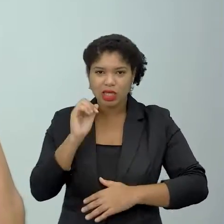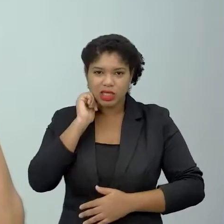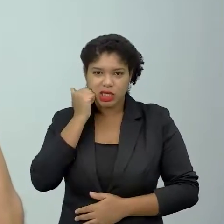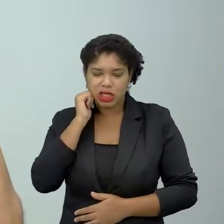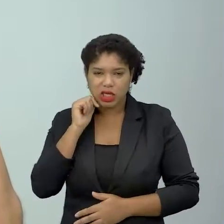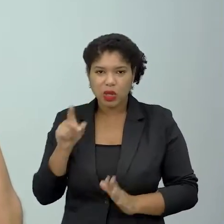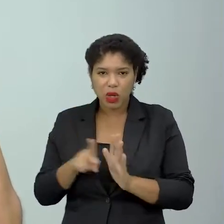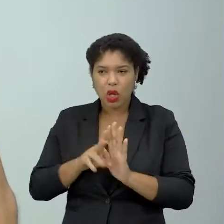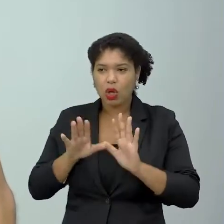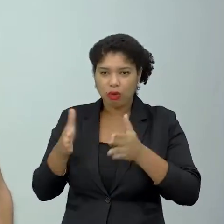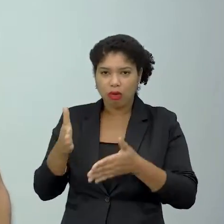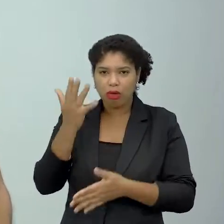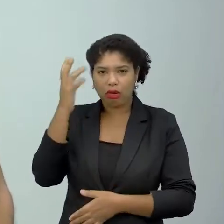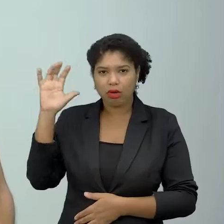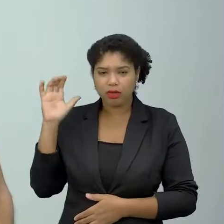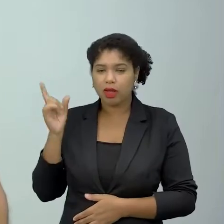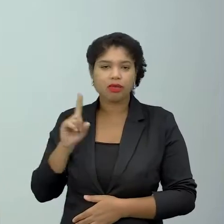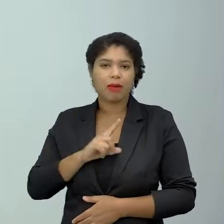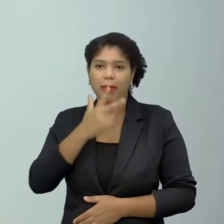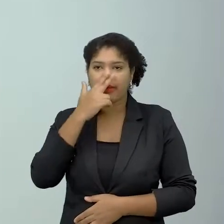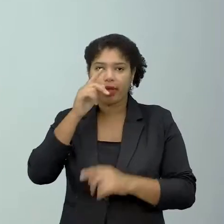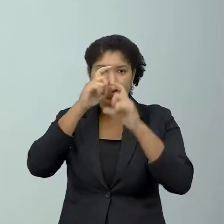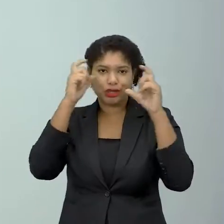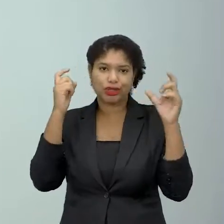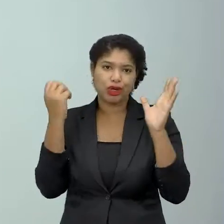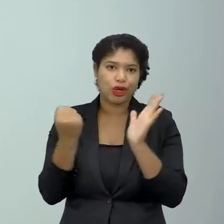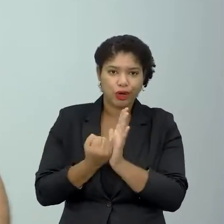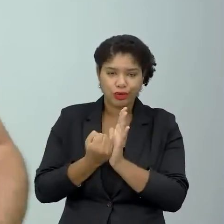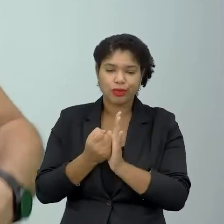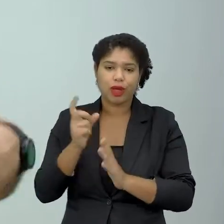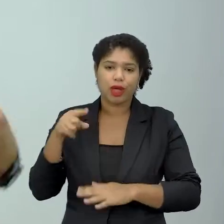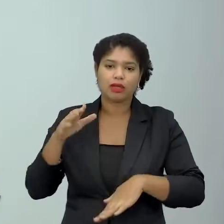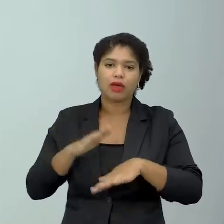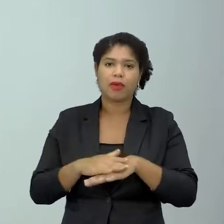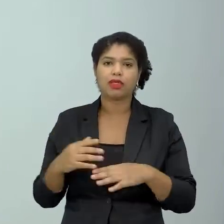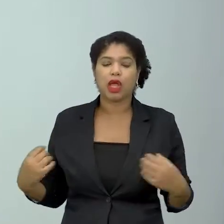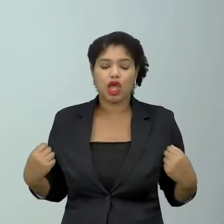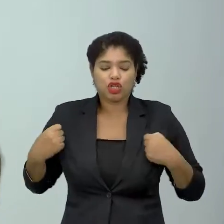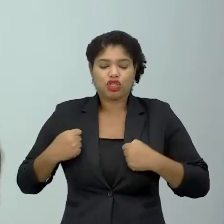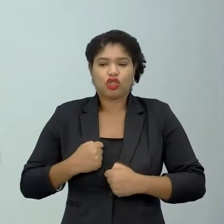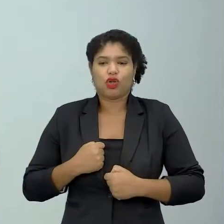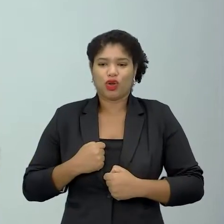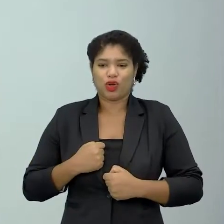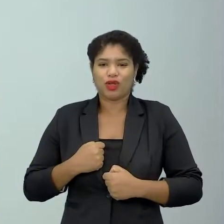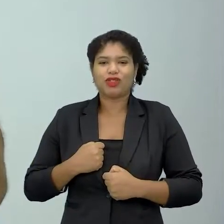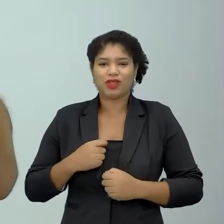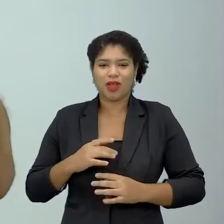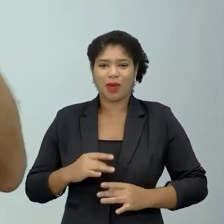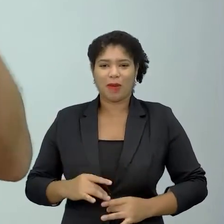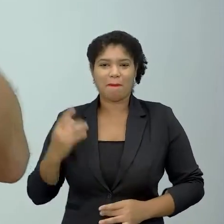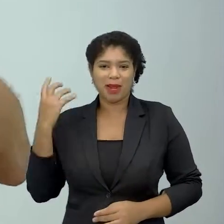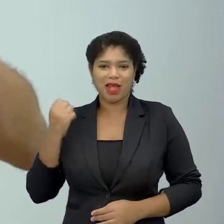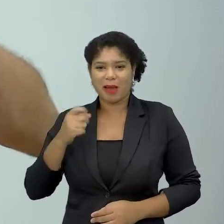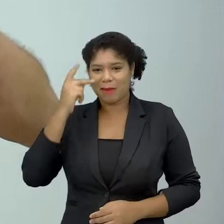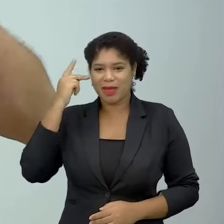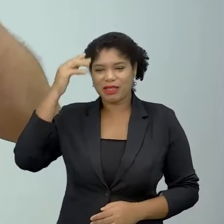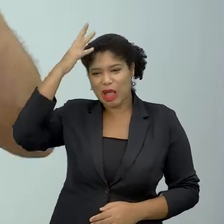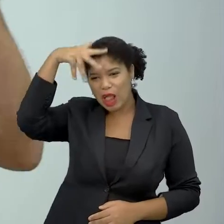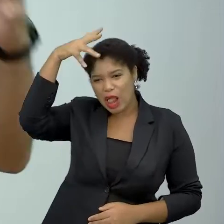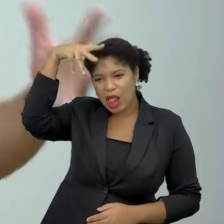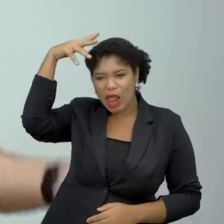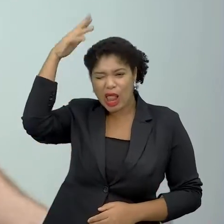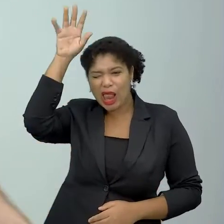ciência, o estereótipo, né? Não, vem na minha cabeça aquele cara de jaleco, geralmente aquele cara meio doidão, com o